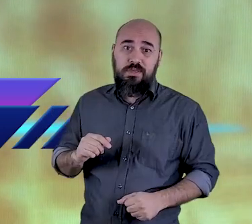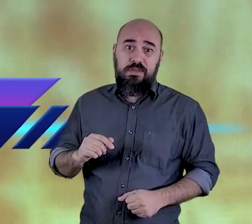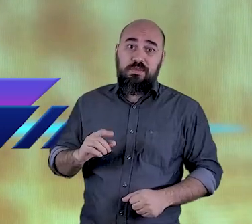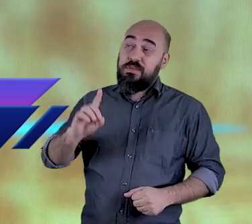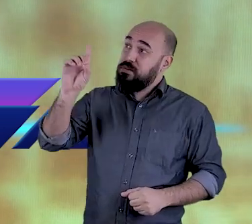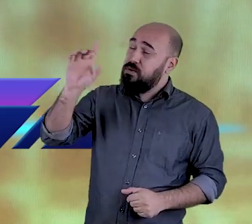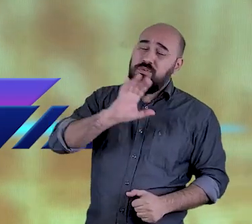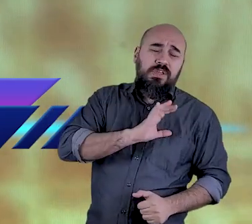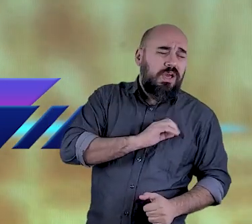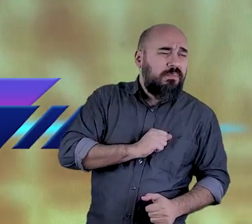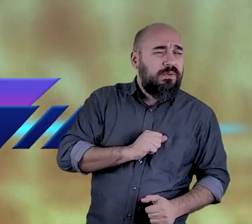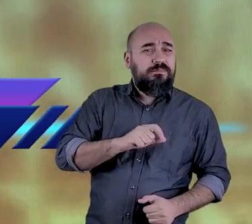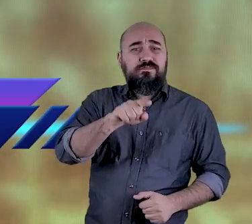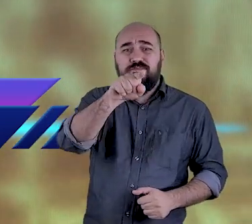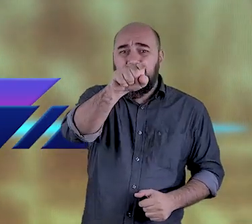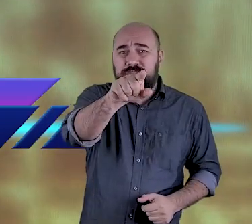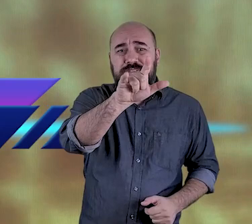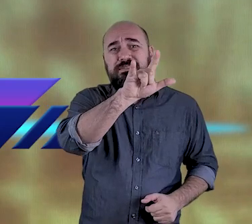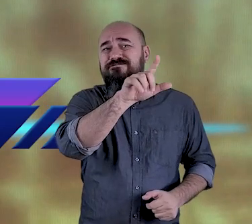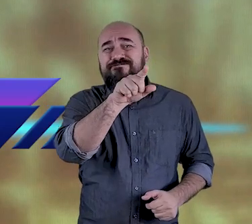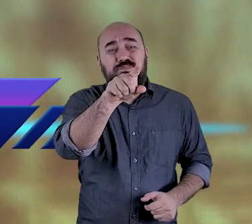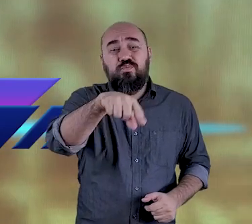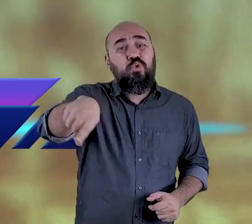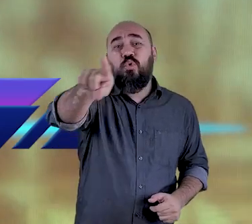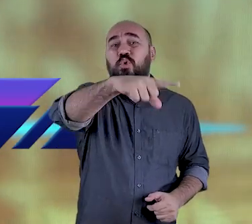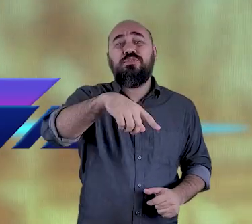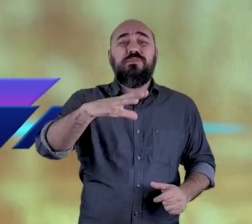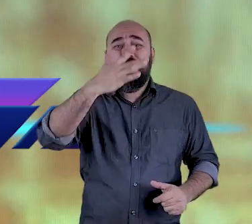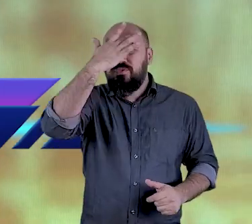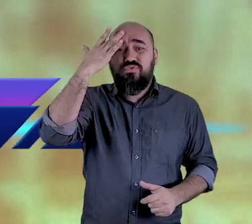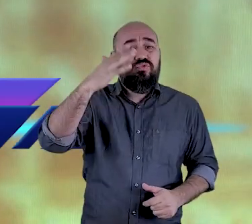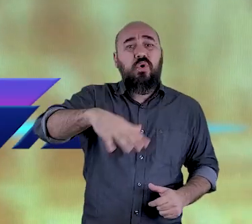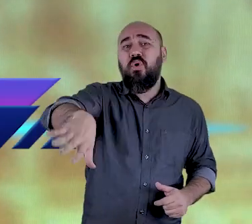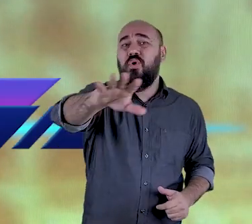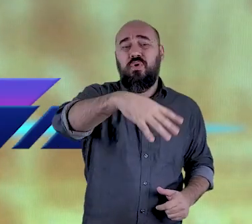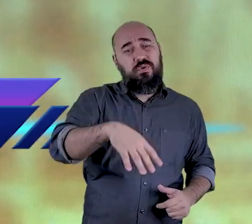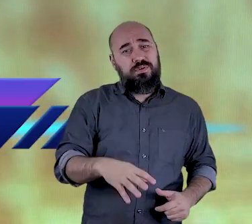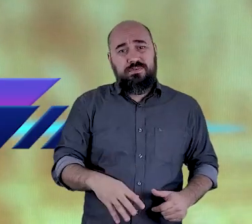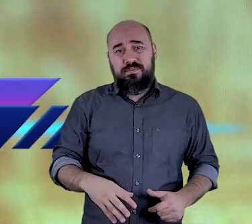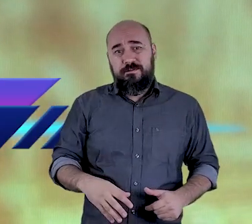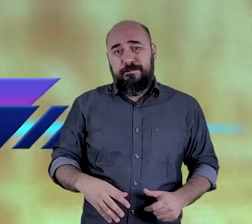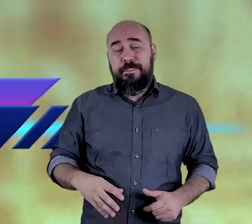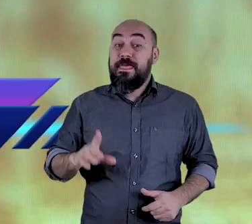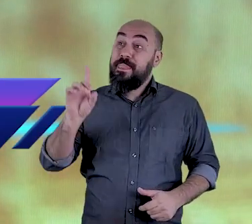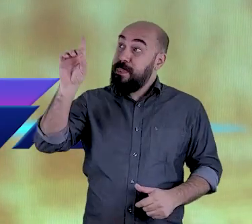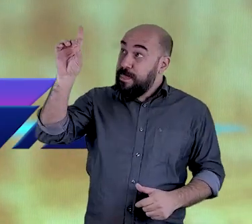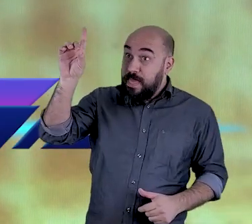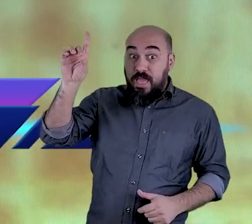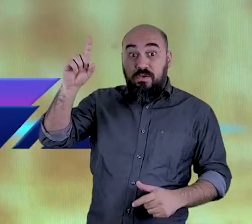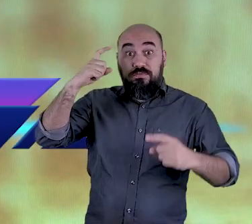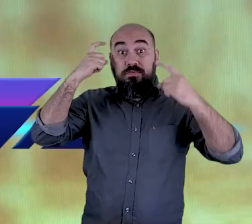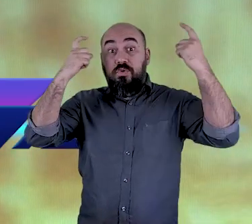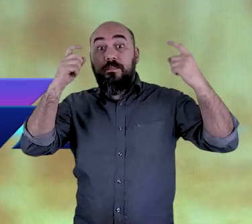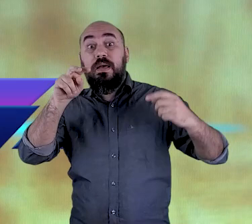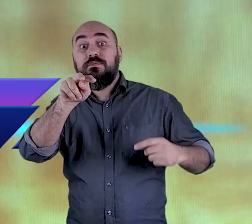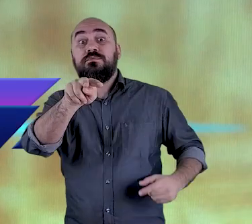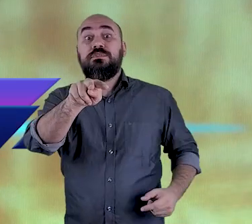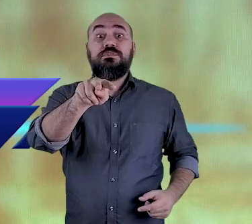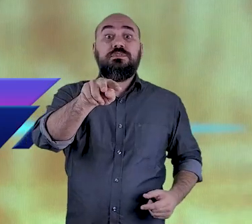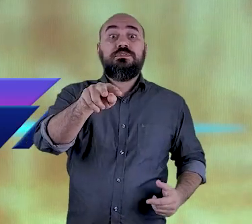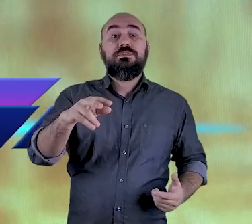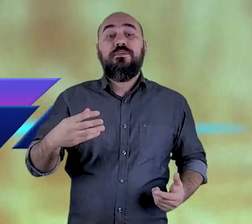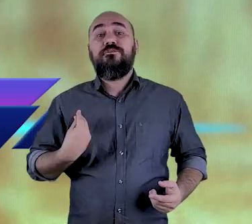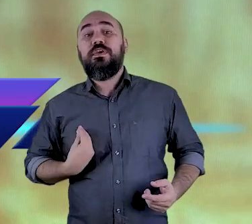a mim Você pertence ao meu coração Deus se importa com você Deus se preocupa com a sua vida